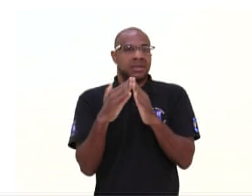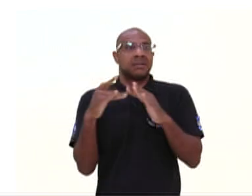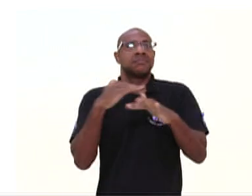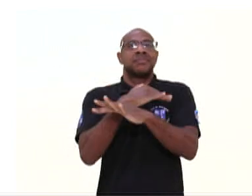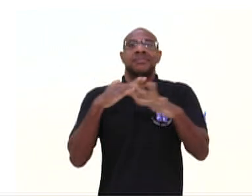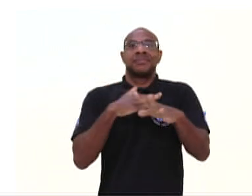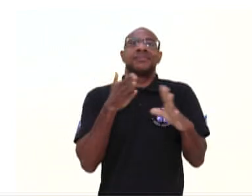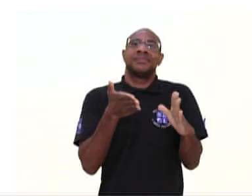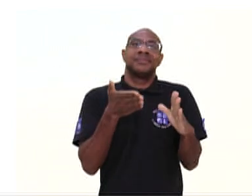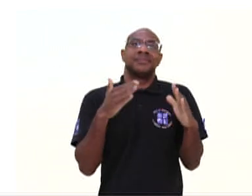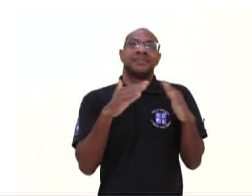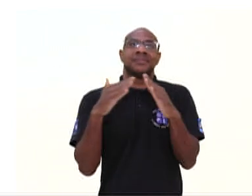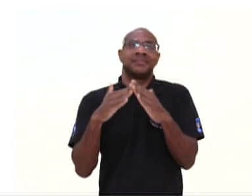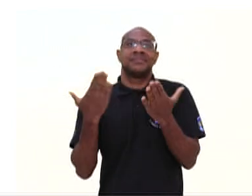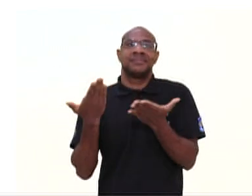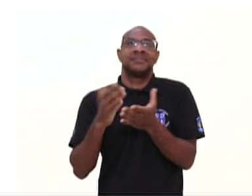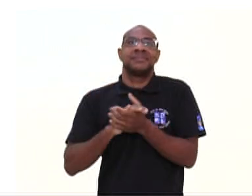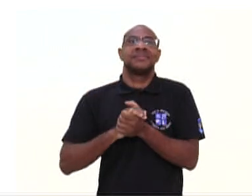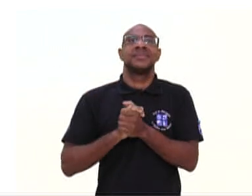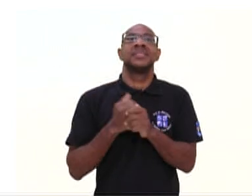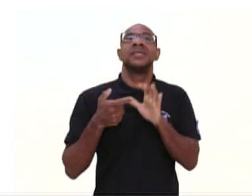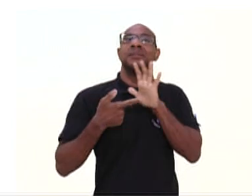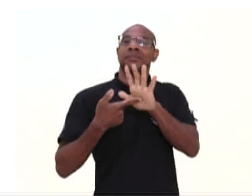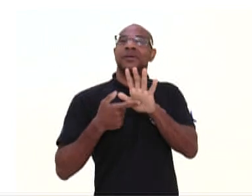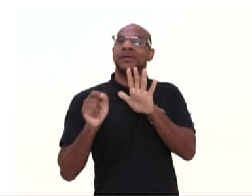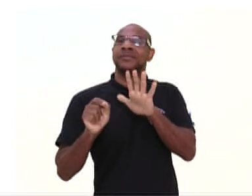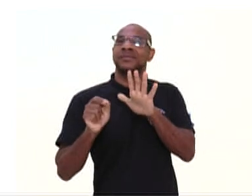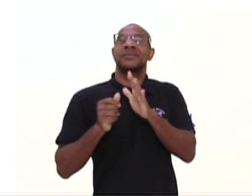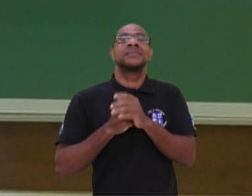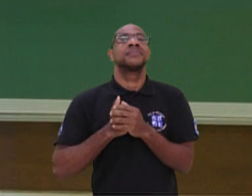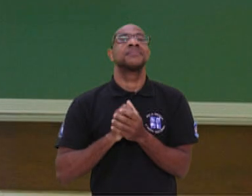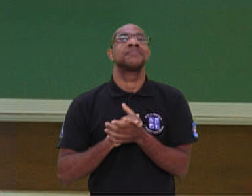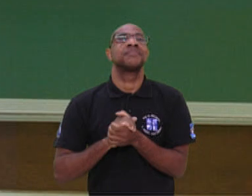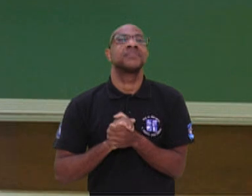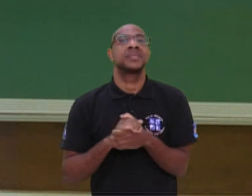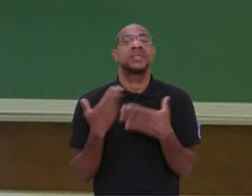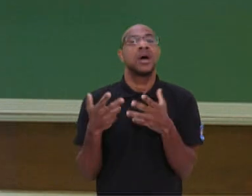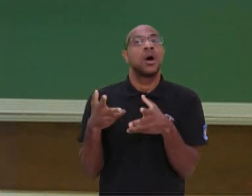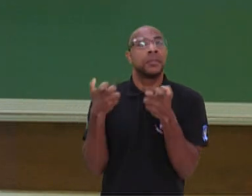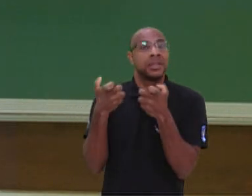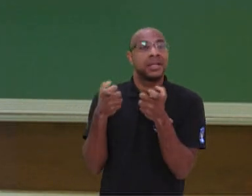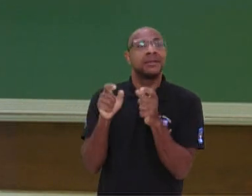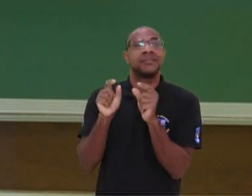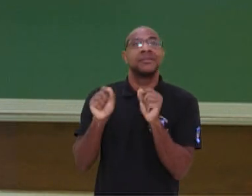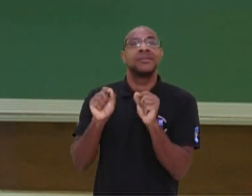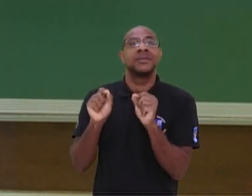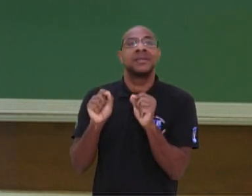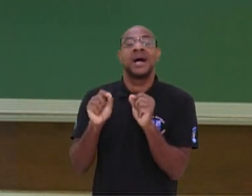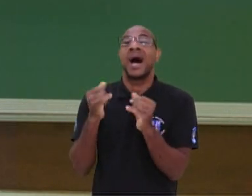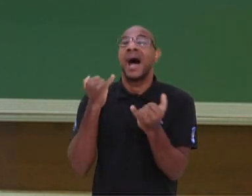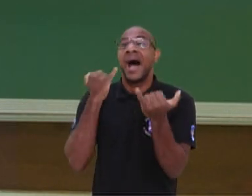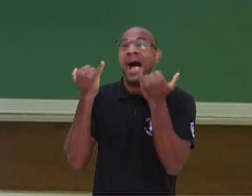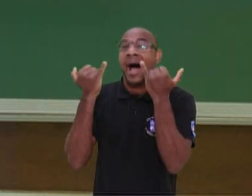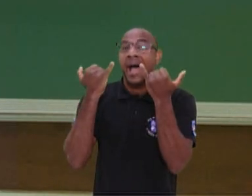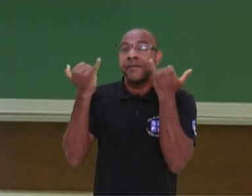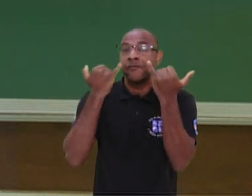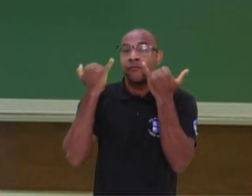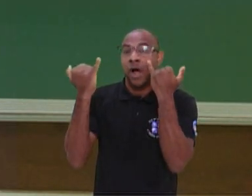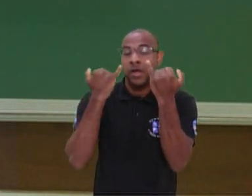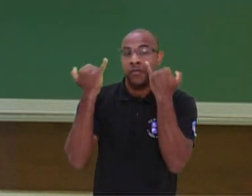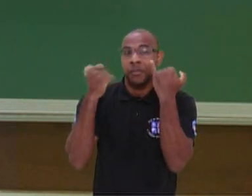a partir do texto não verbal presente na ilustração acima. Observem como a informação